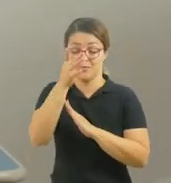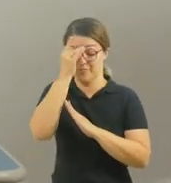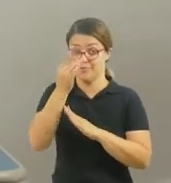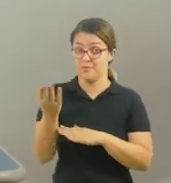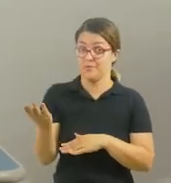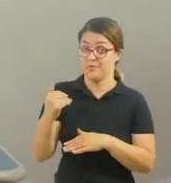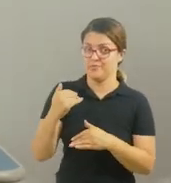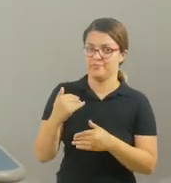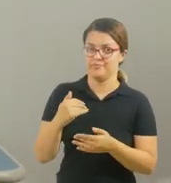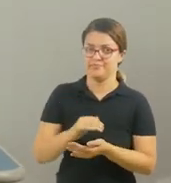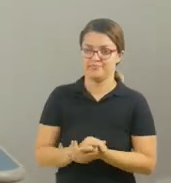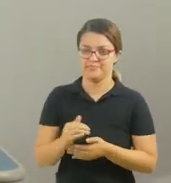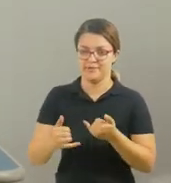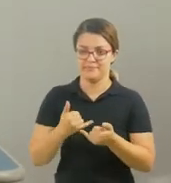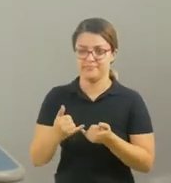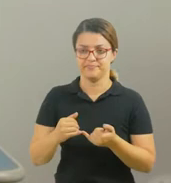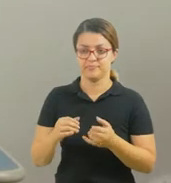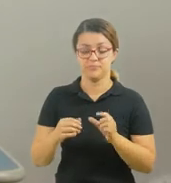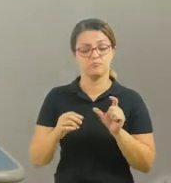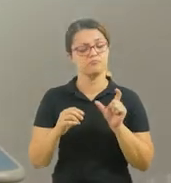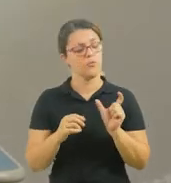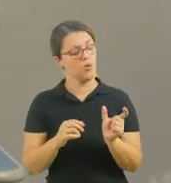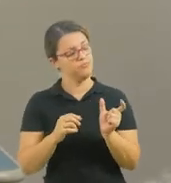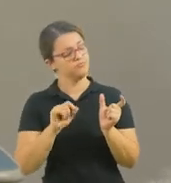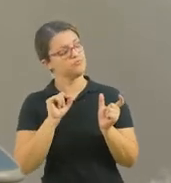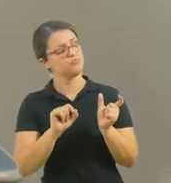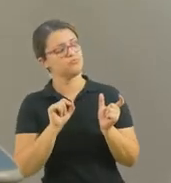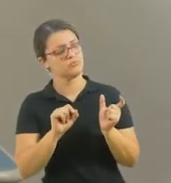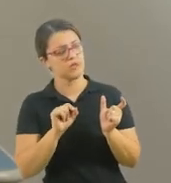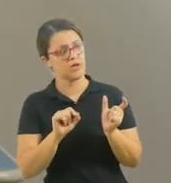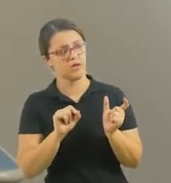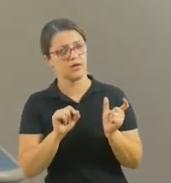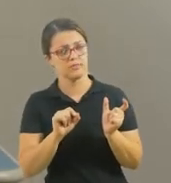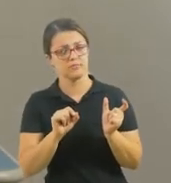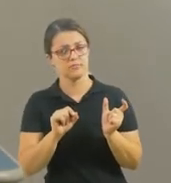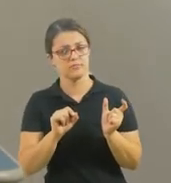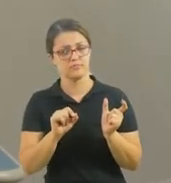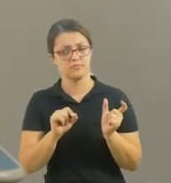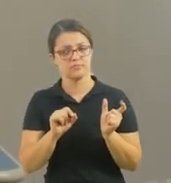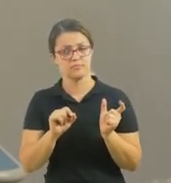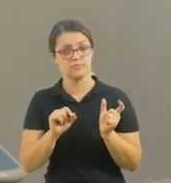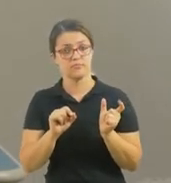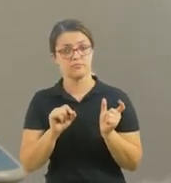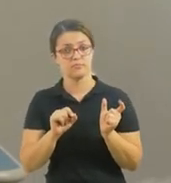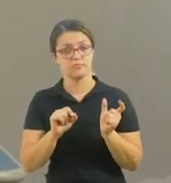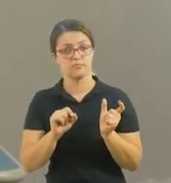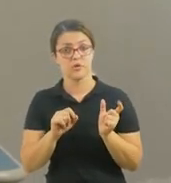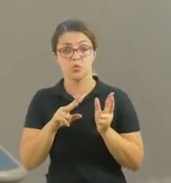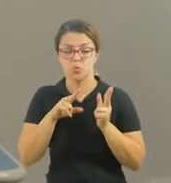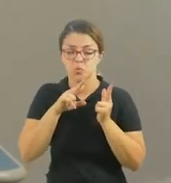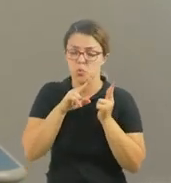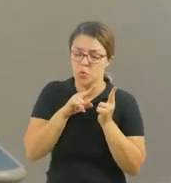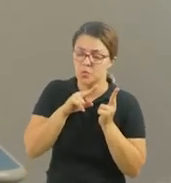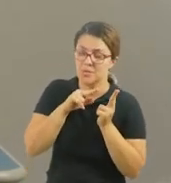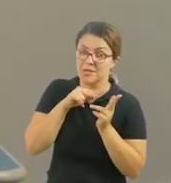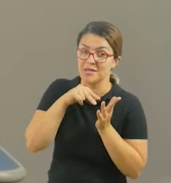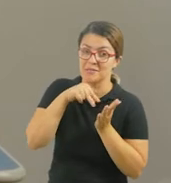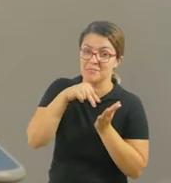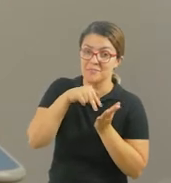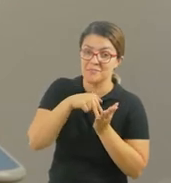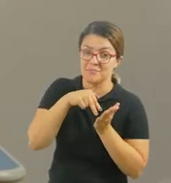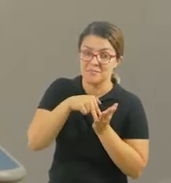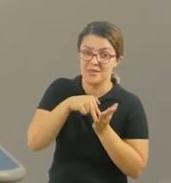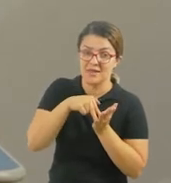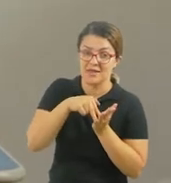lá, vamos para esse aqui. O que é que dorme em pé e